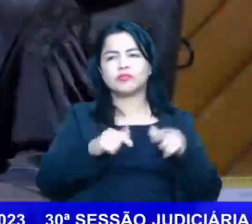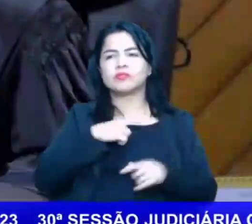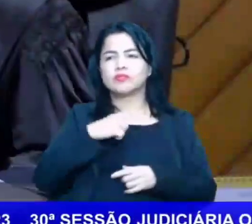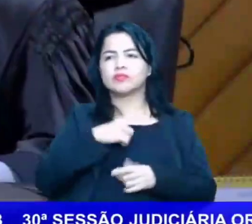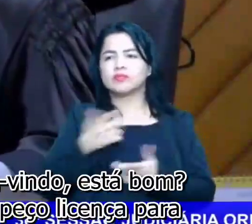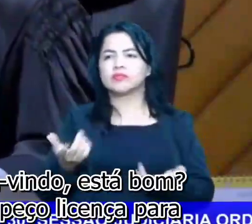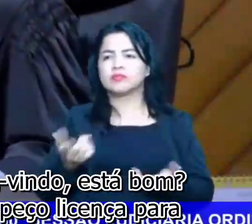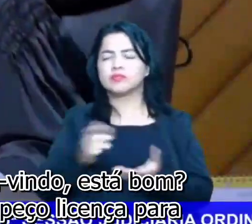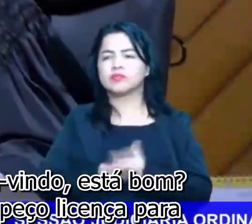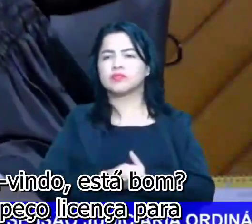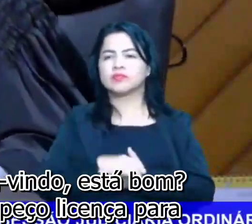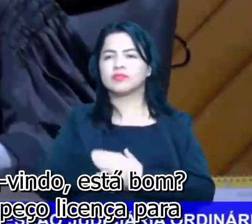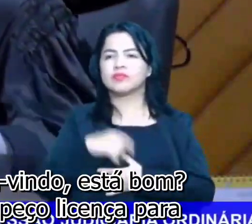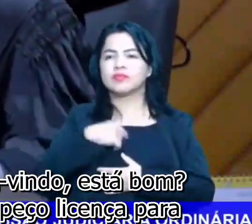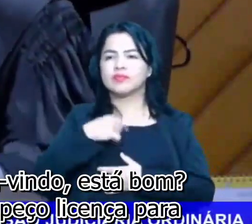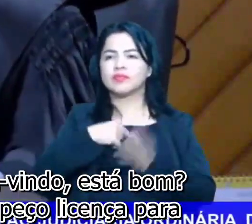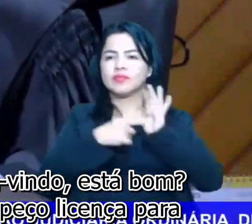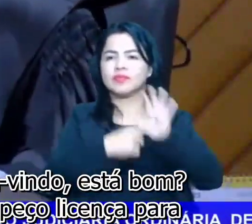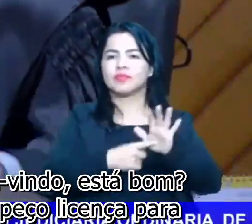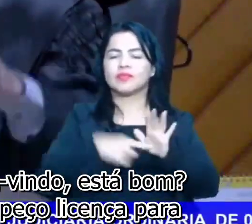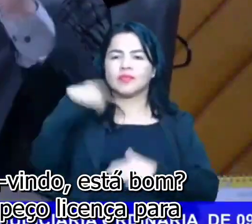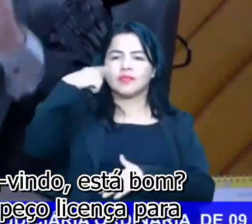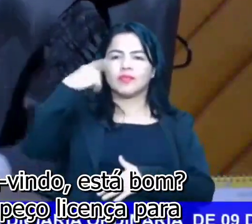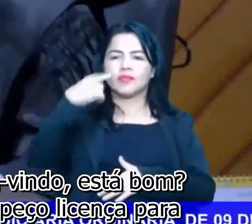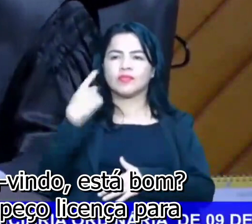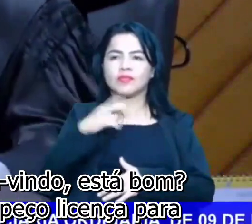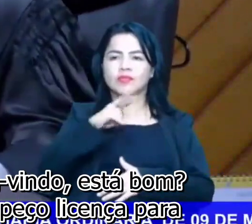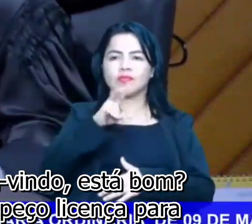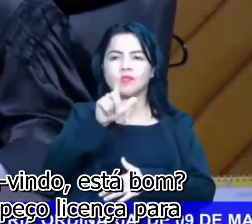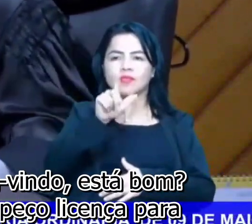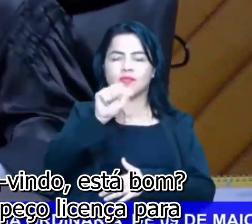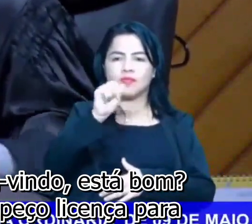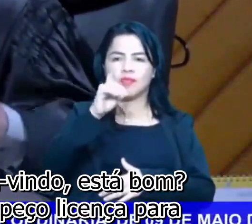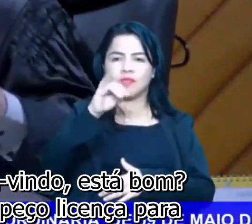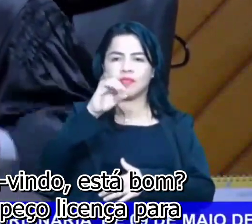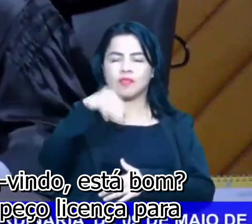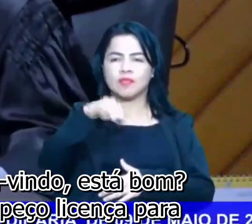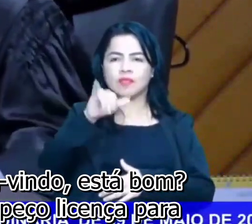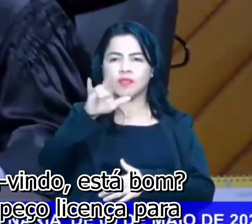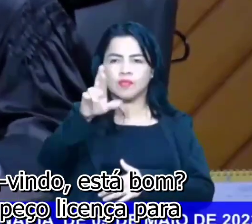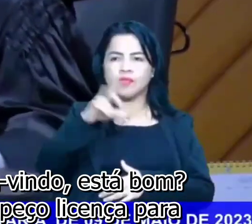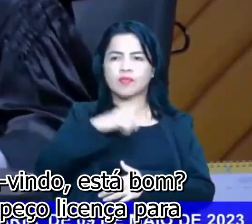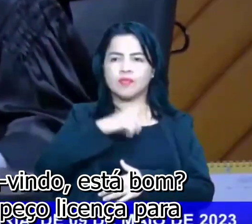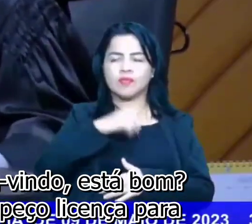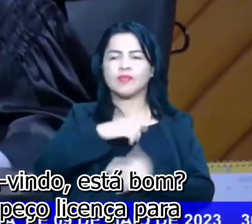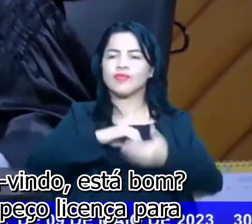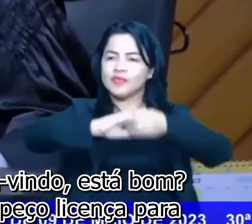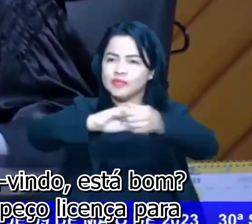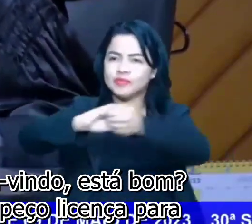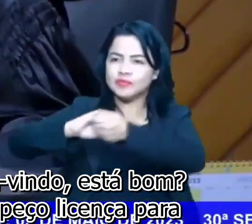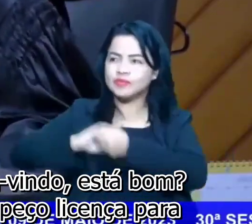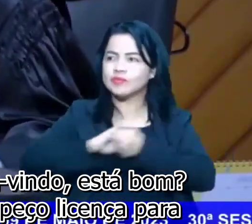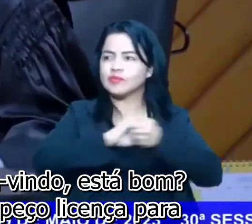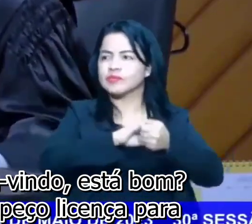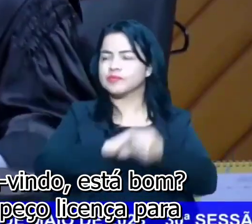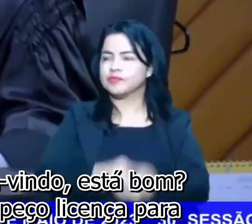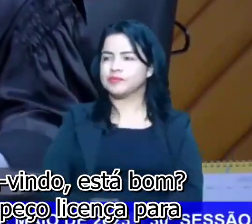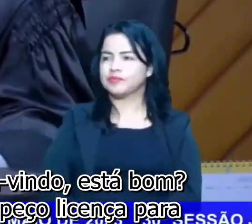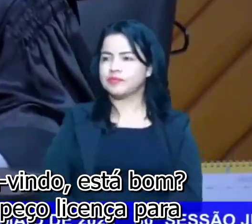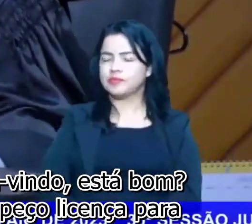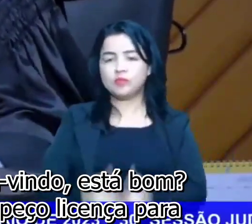presença do nosso advogado Vladimir Belmino. Vladimir, sejam bem-vindos, tá bom? Então, em seu nome, saudação a todos os advogados. Obrigado,